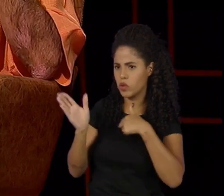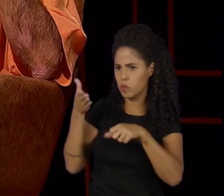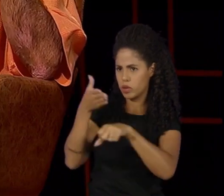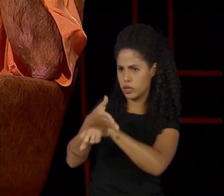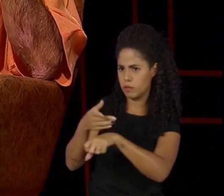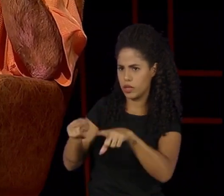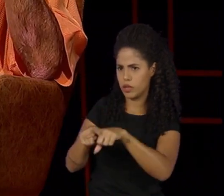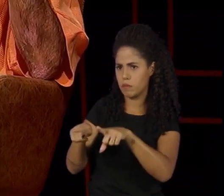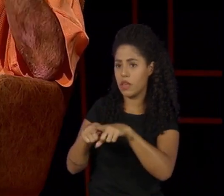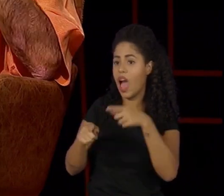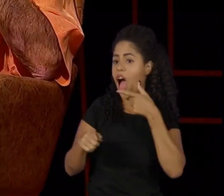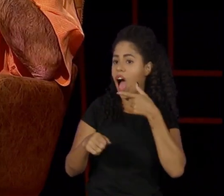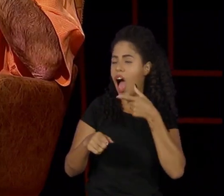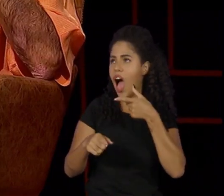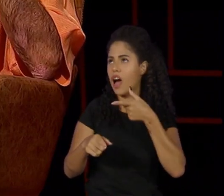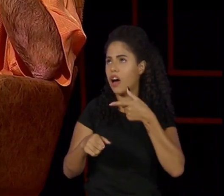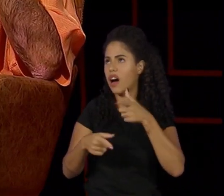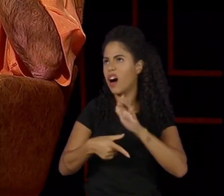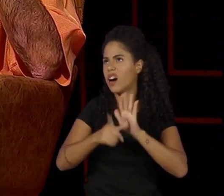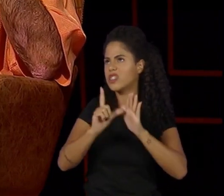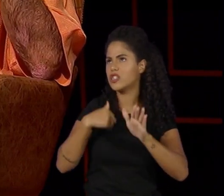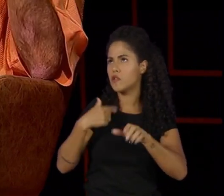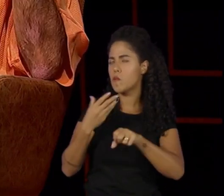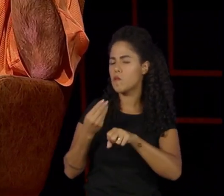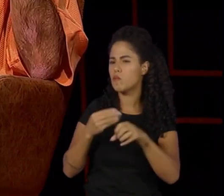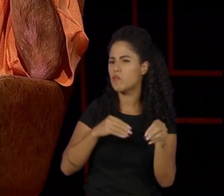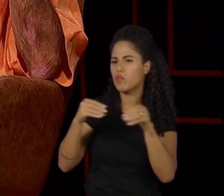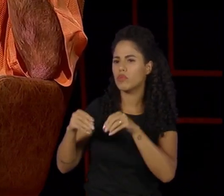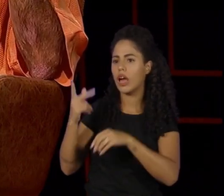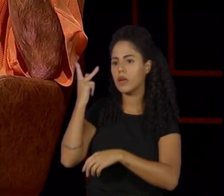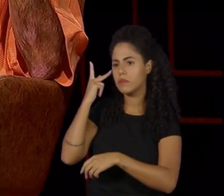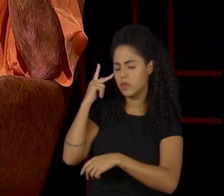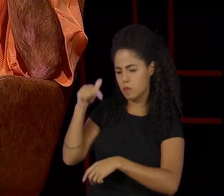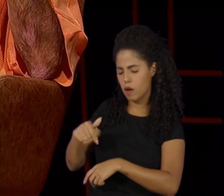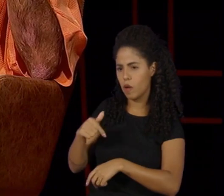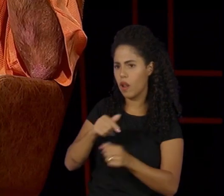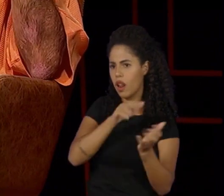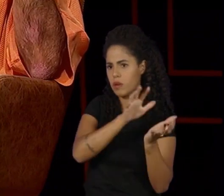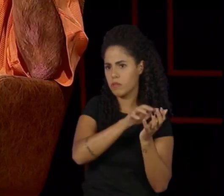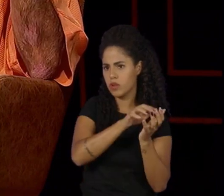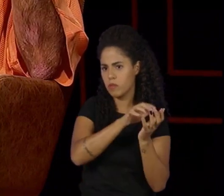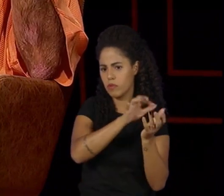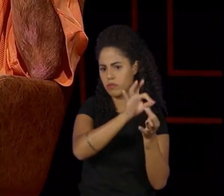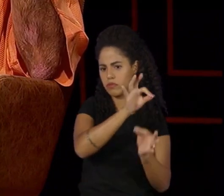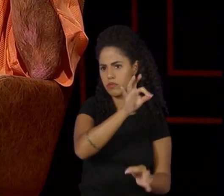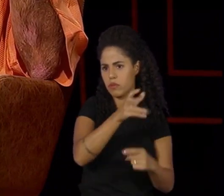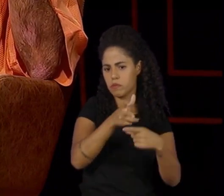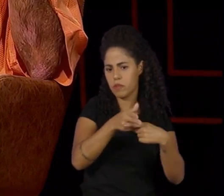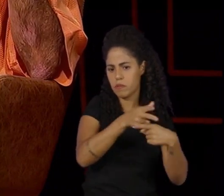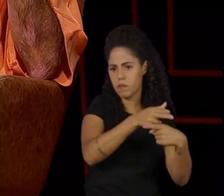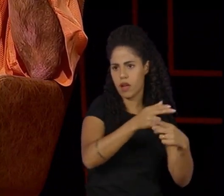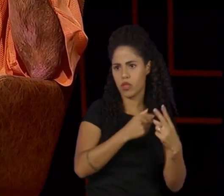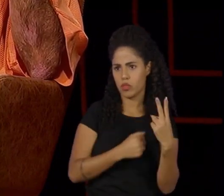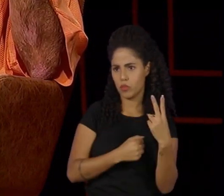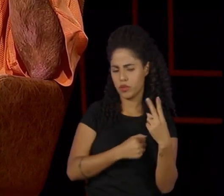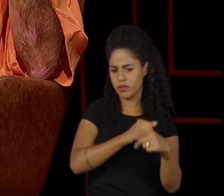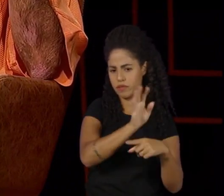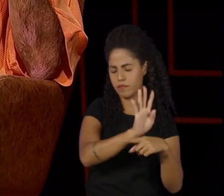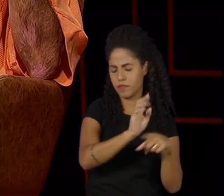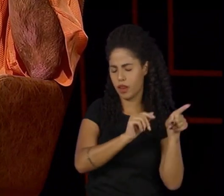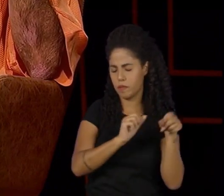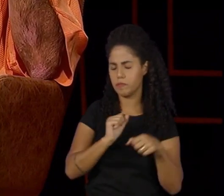vir para São Paulo, eu fiz 2 filmes, 2 longas em Pernambuco, para a Saga Filmes. Um